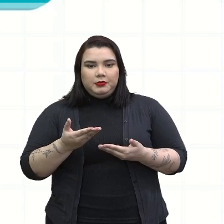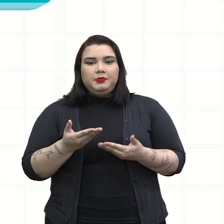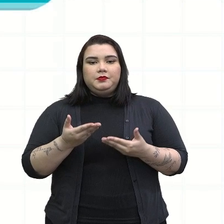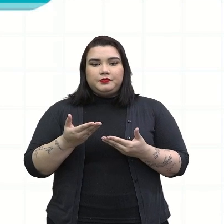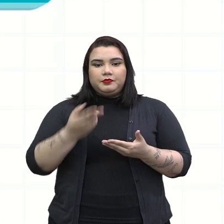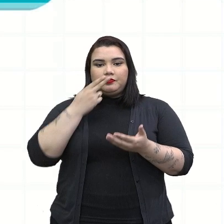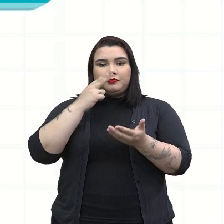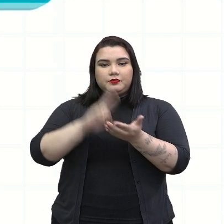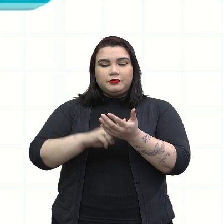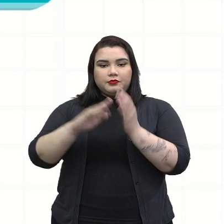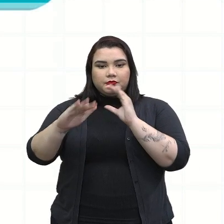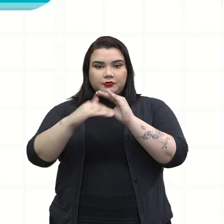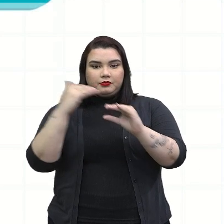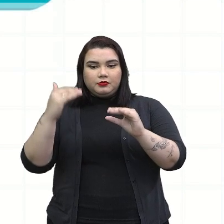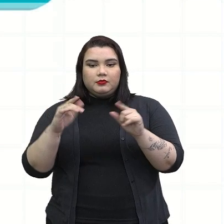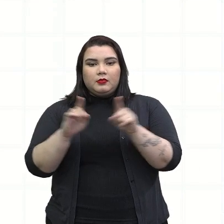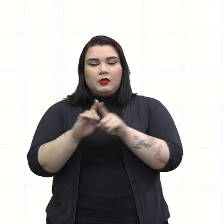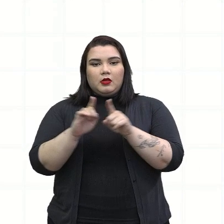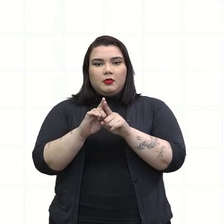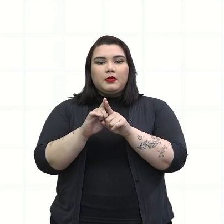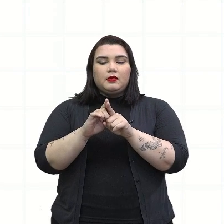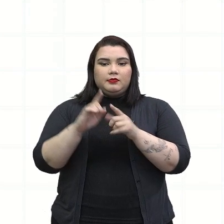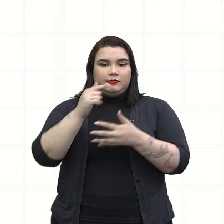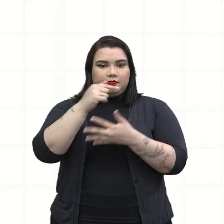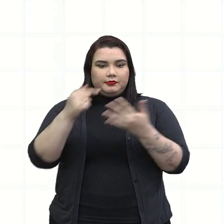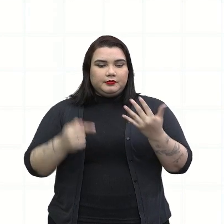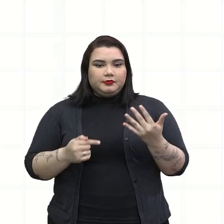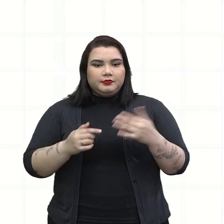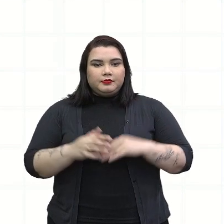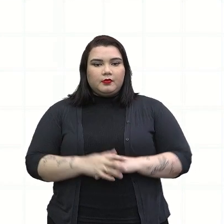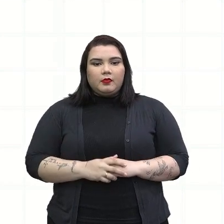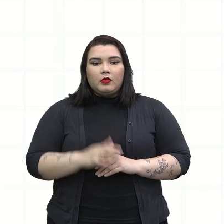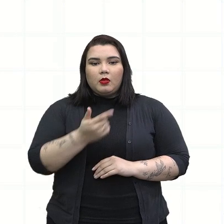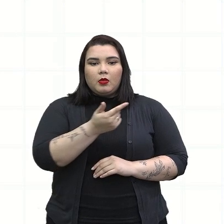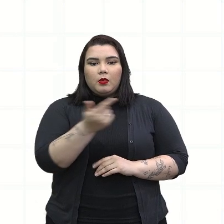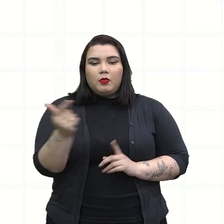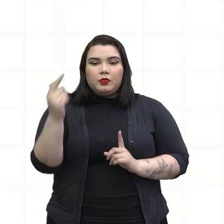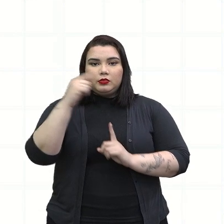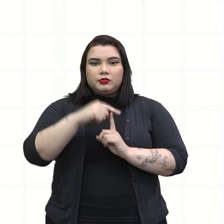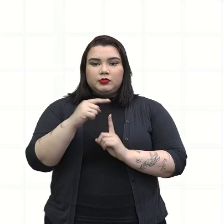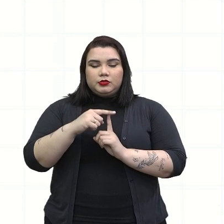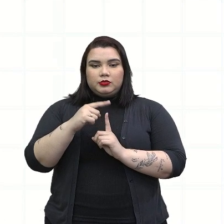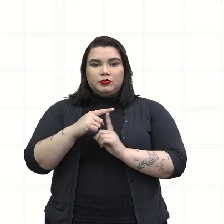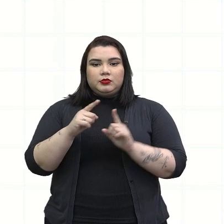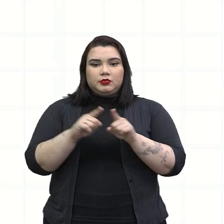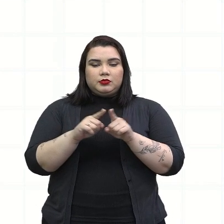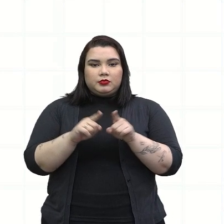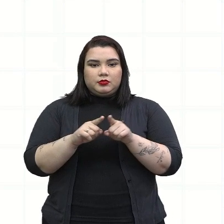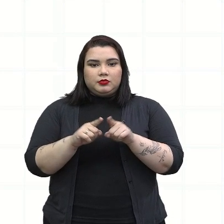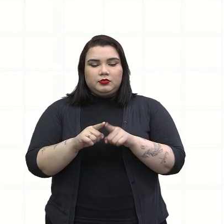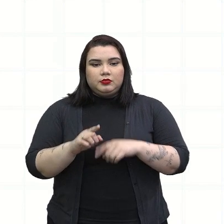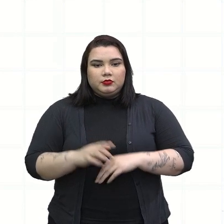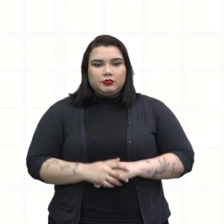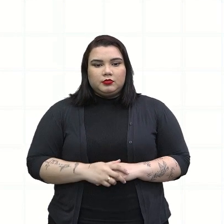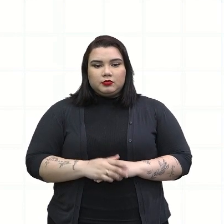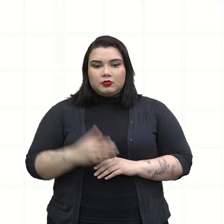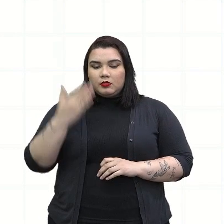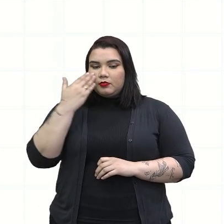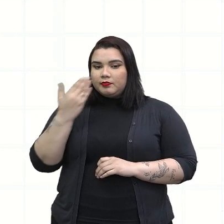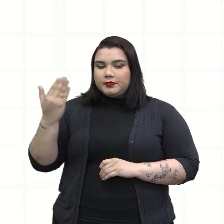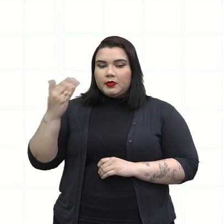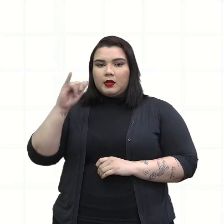cartão postal e newspaper, ok? Temos outro texto aqui que de cara